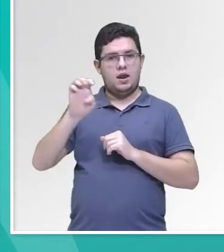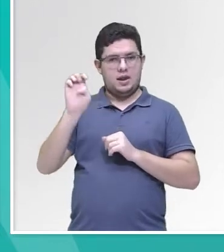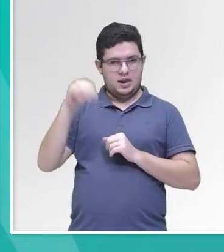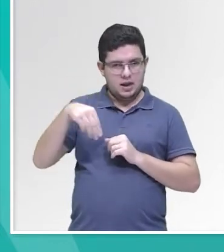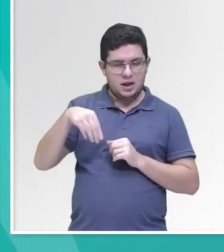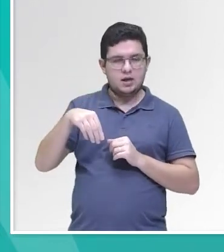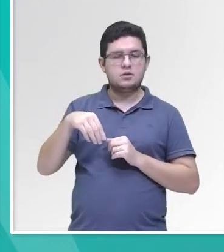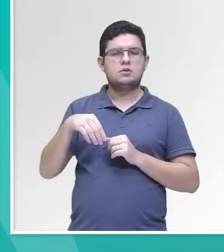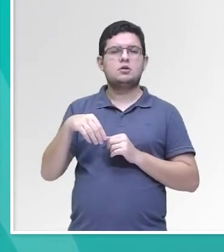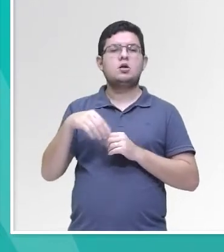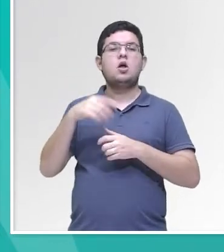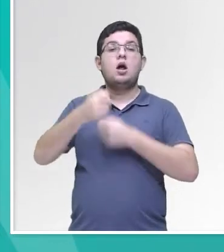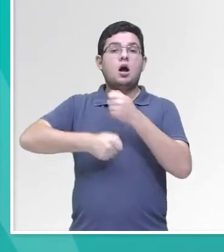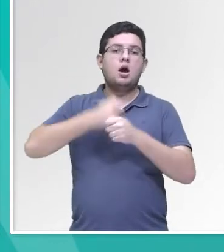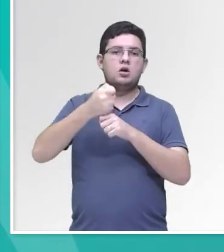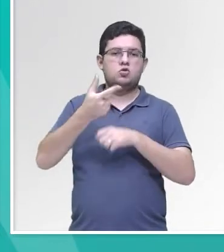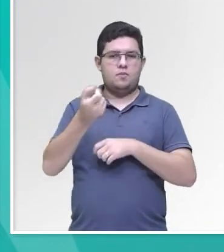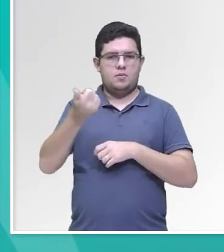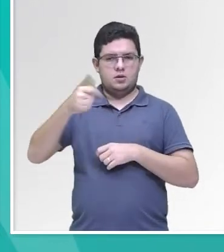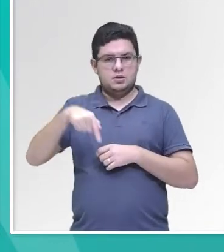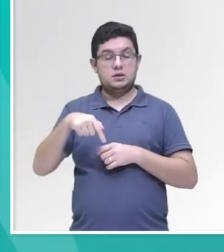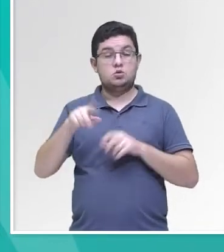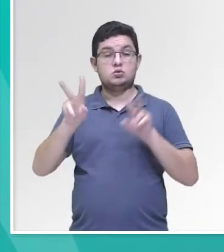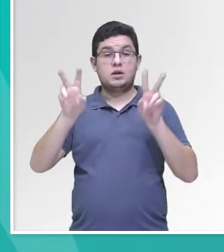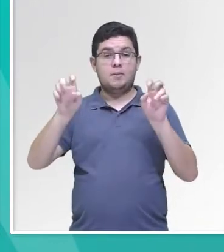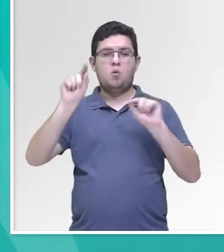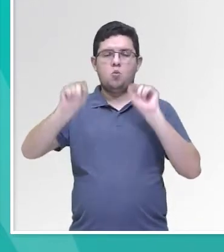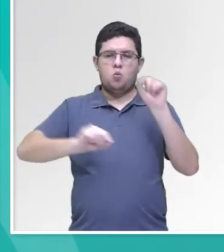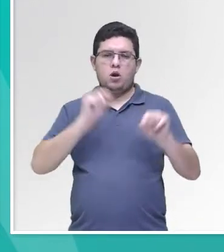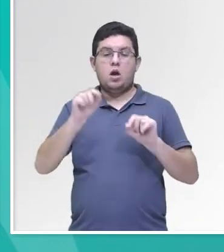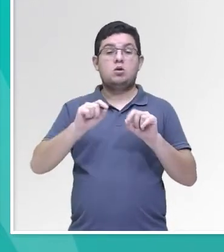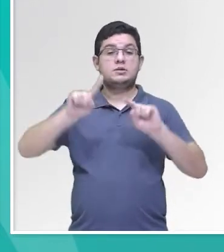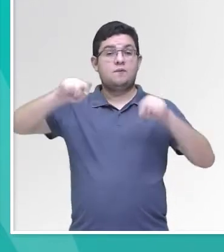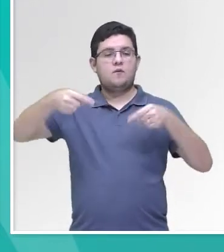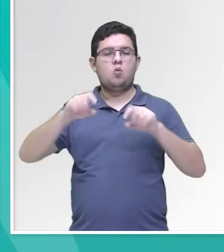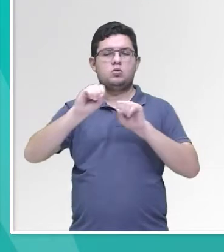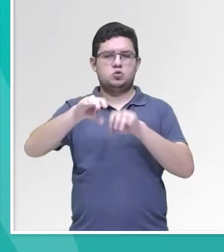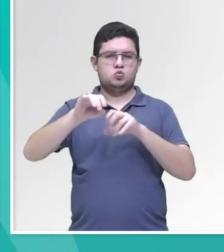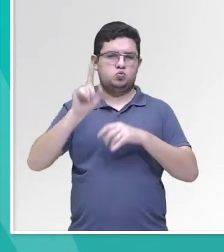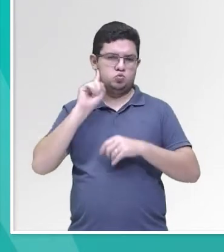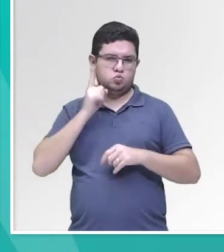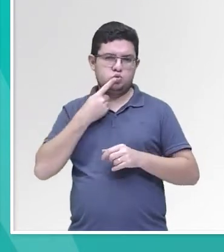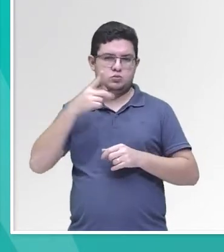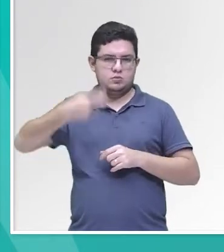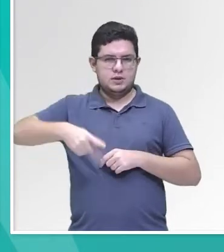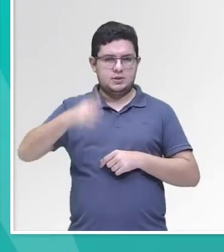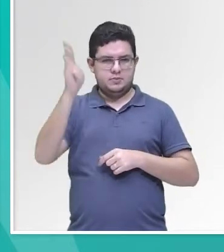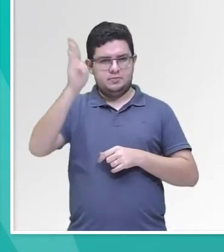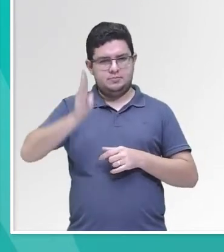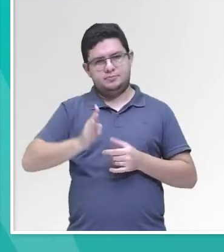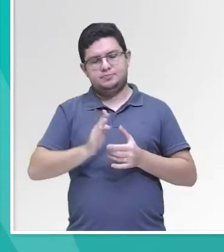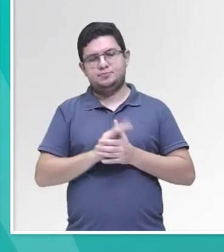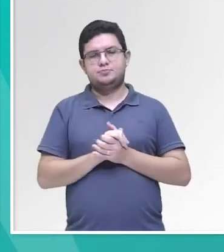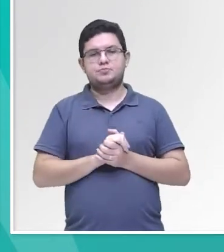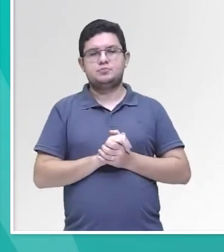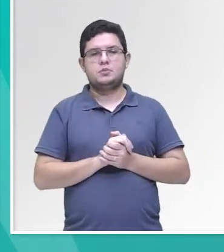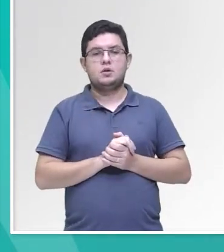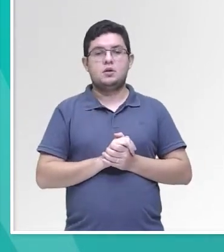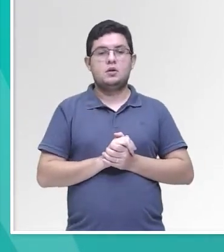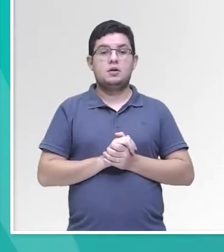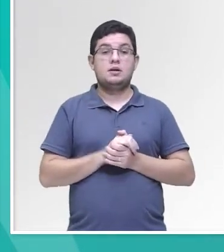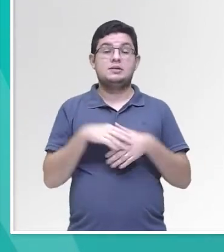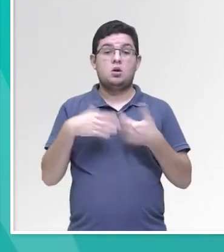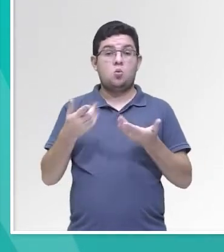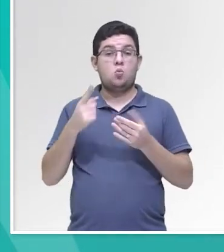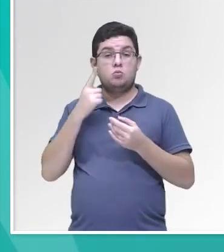de 2017 sobre o tema Os Desafios para a Educação de Surdos no Brasil. Esse